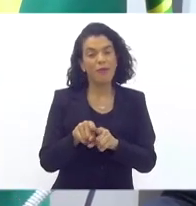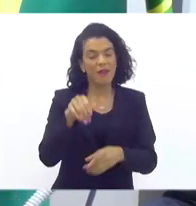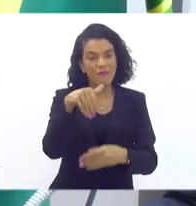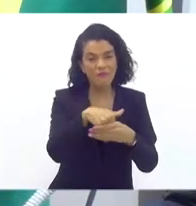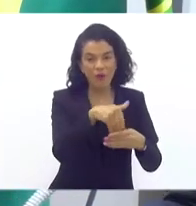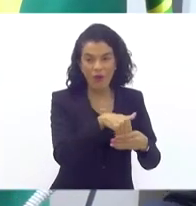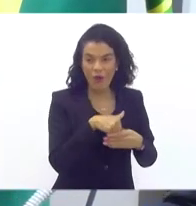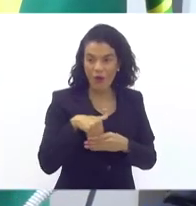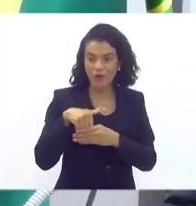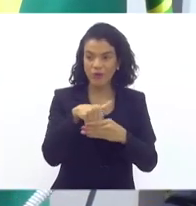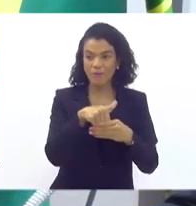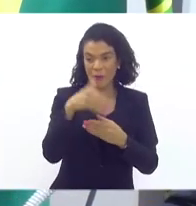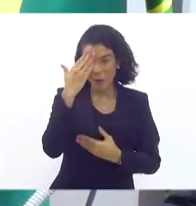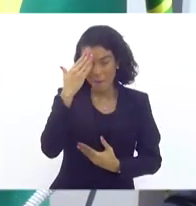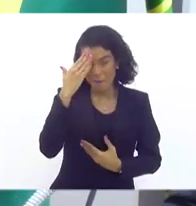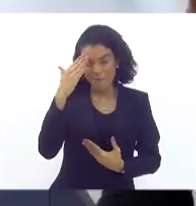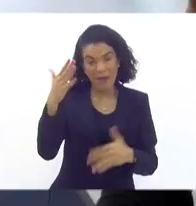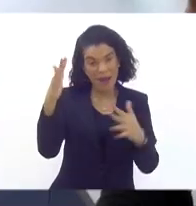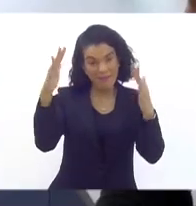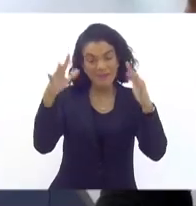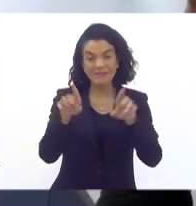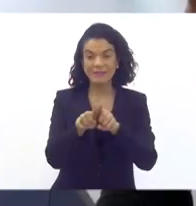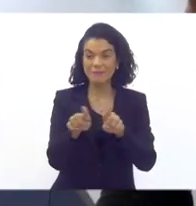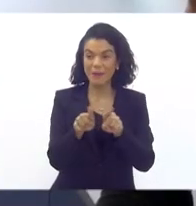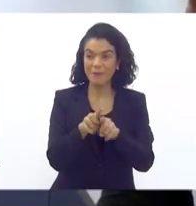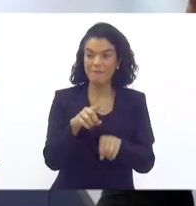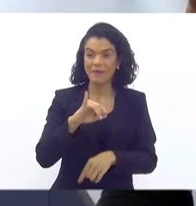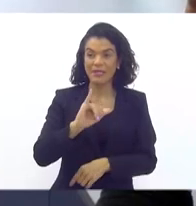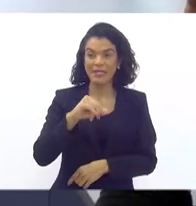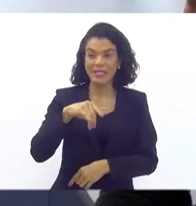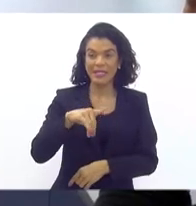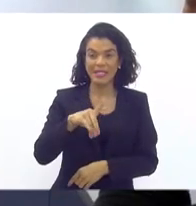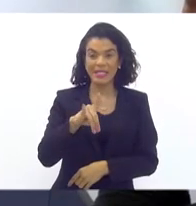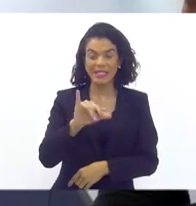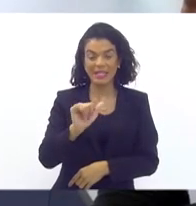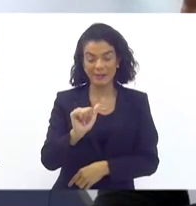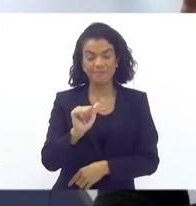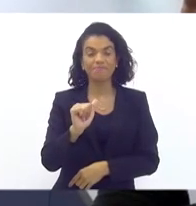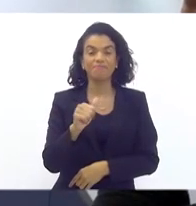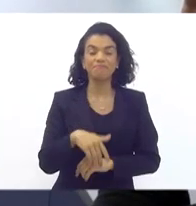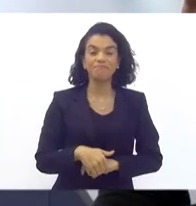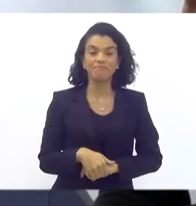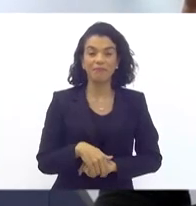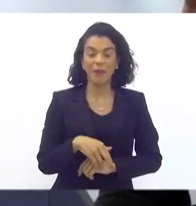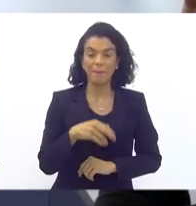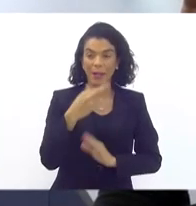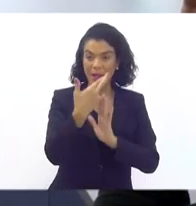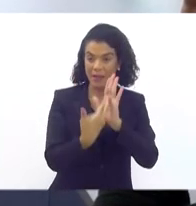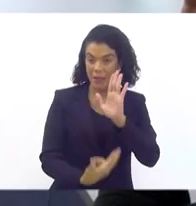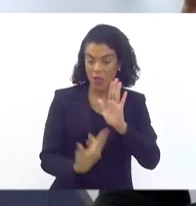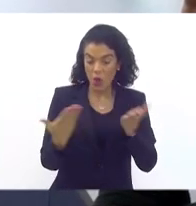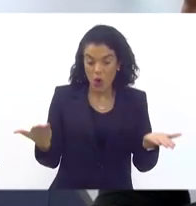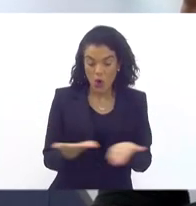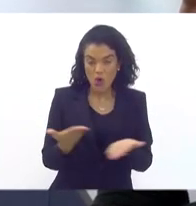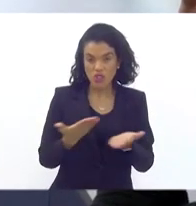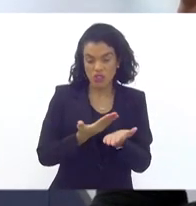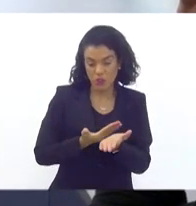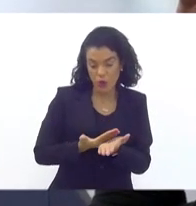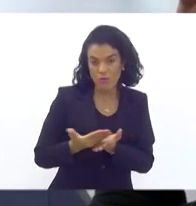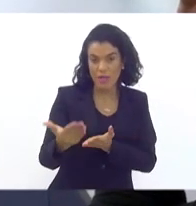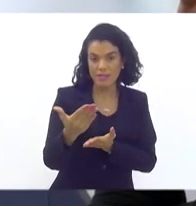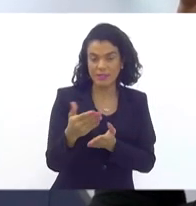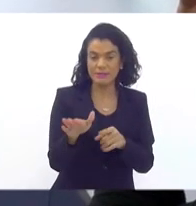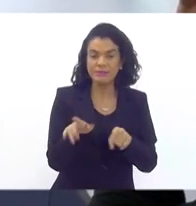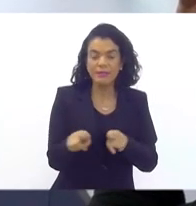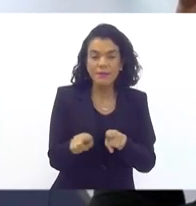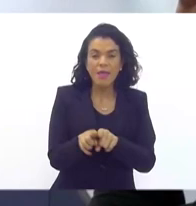voto parabéns a deputada armello pela relatoria e eu tenho mais absoluta convicção que hoje a gente já começa a trabalhar e revelar